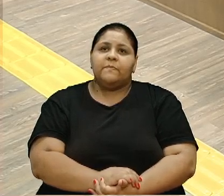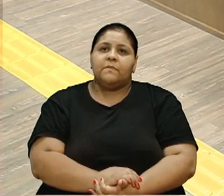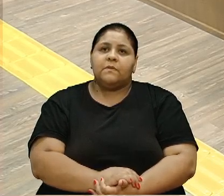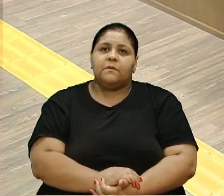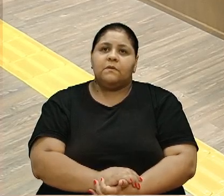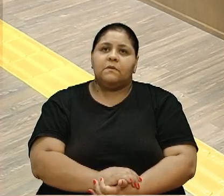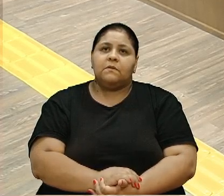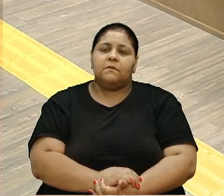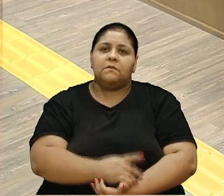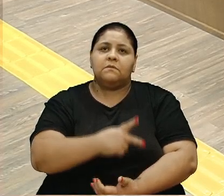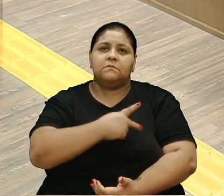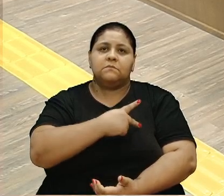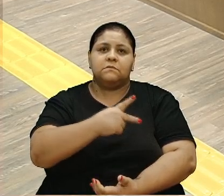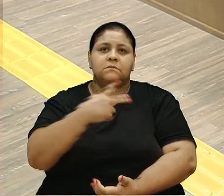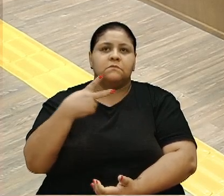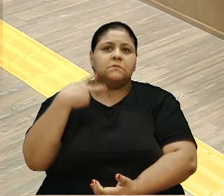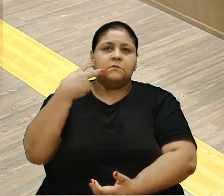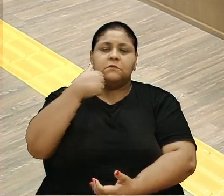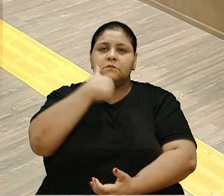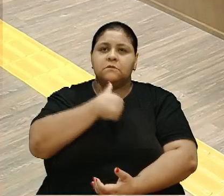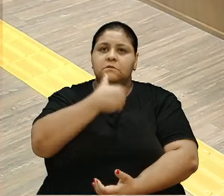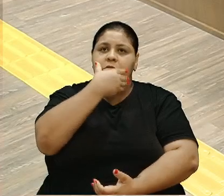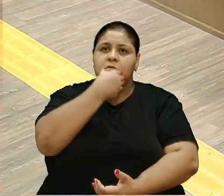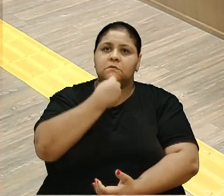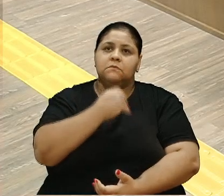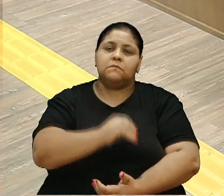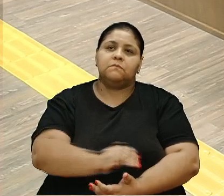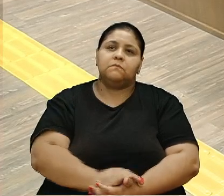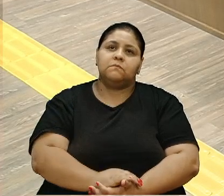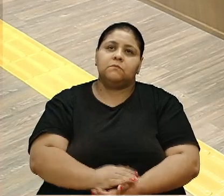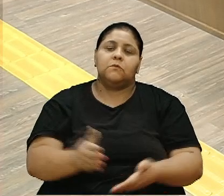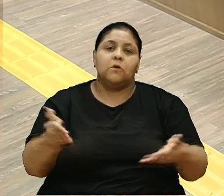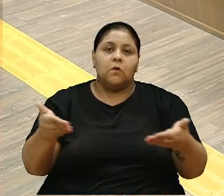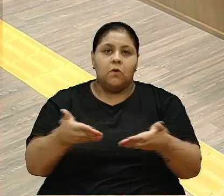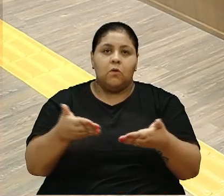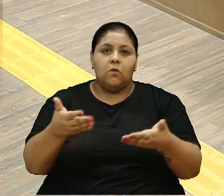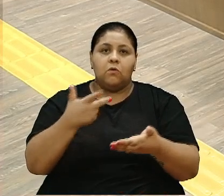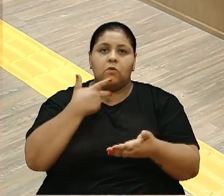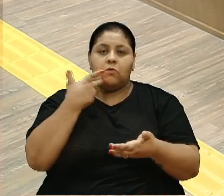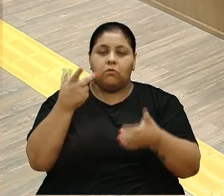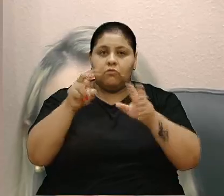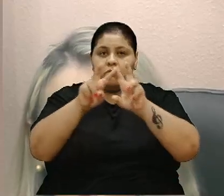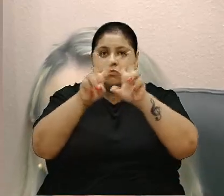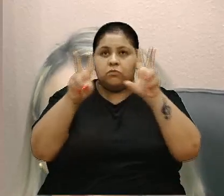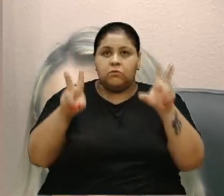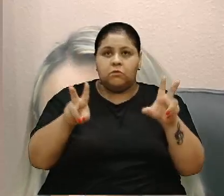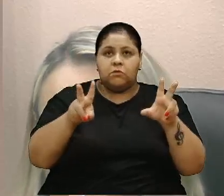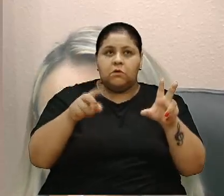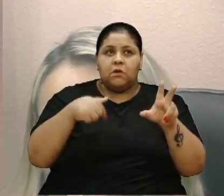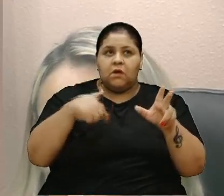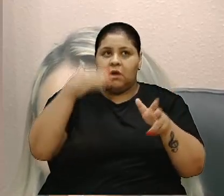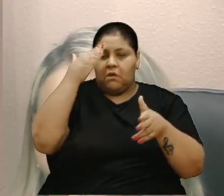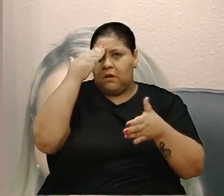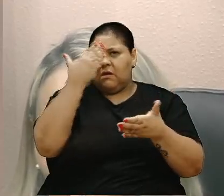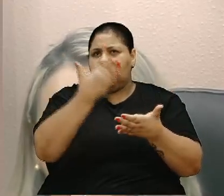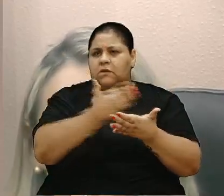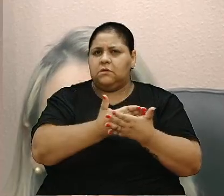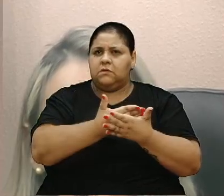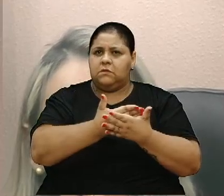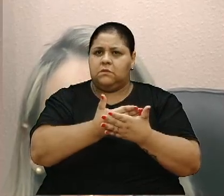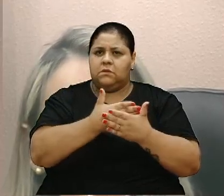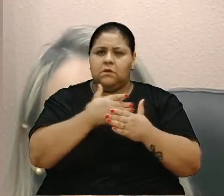Senhora presidente, senhoras e senhores vereadores, aqui quero trazer um assunto que eu julgo ser o